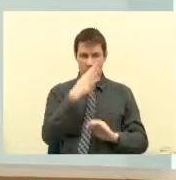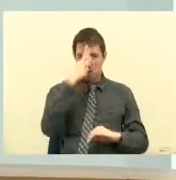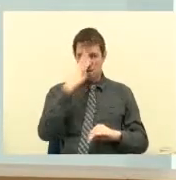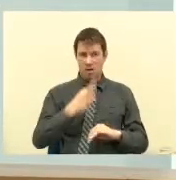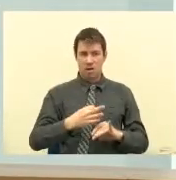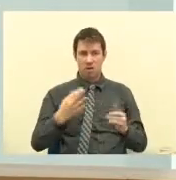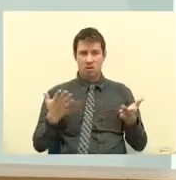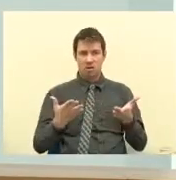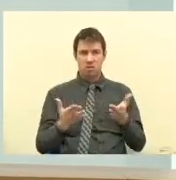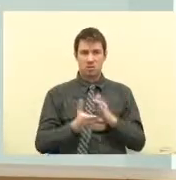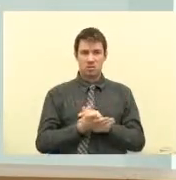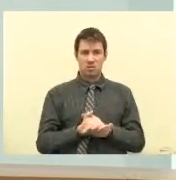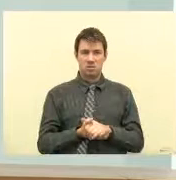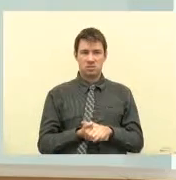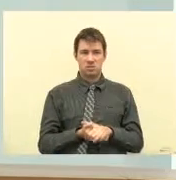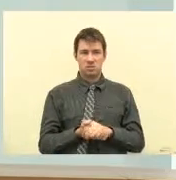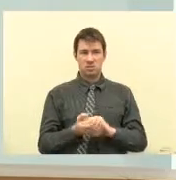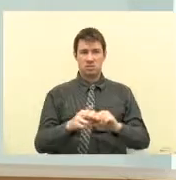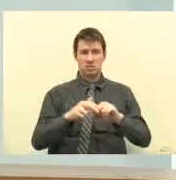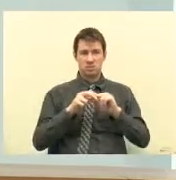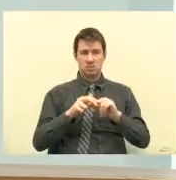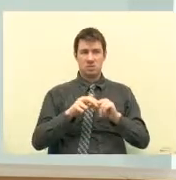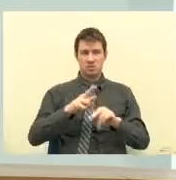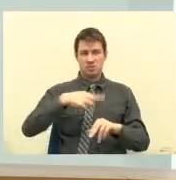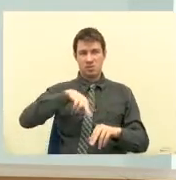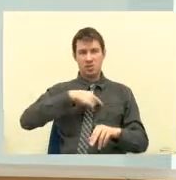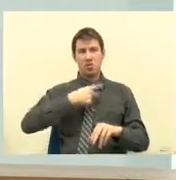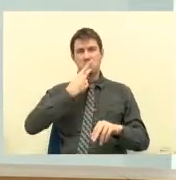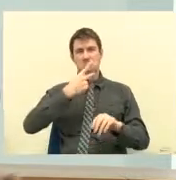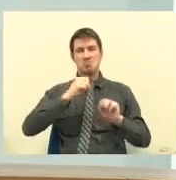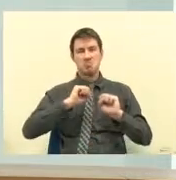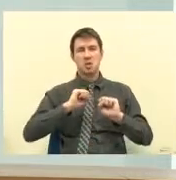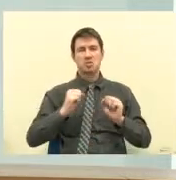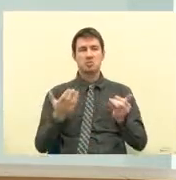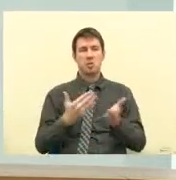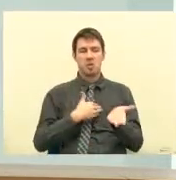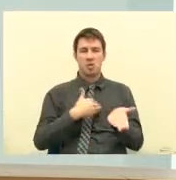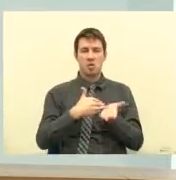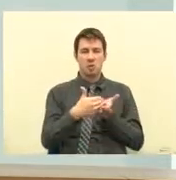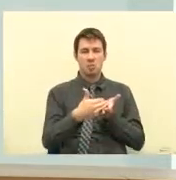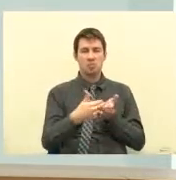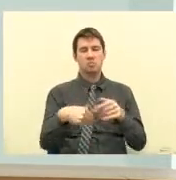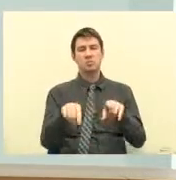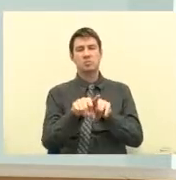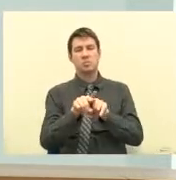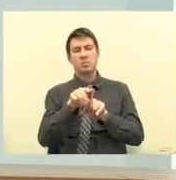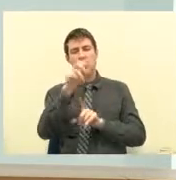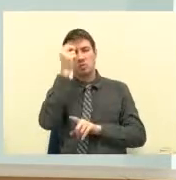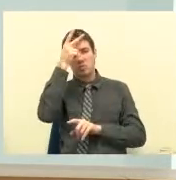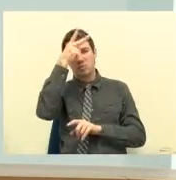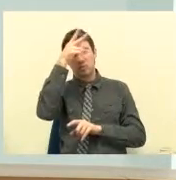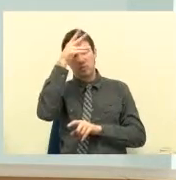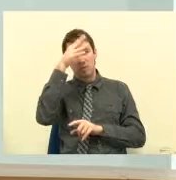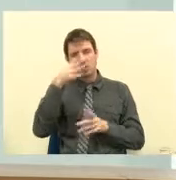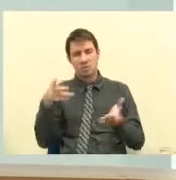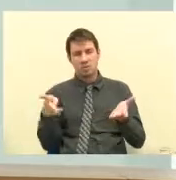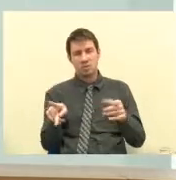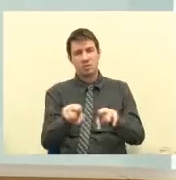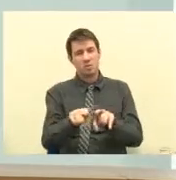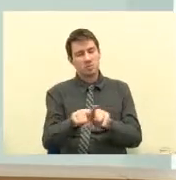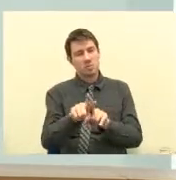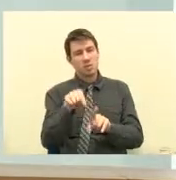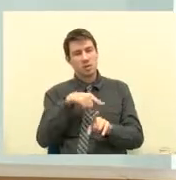informações. E como pode, com tudo isso acontecendo, o prefeito manter esse senhor no